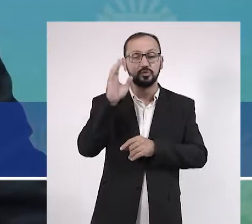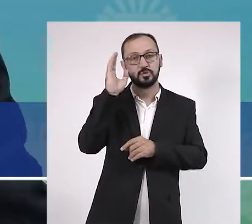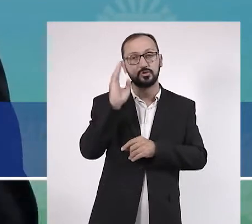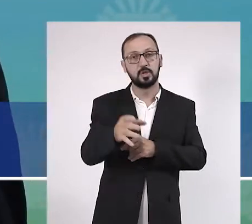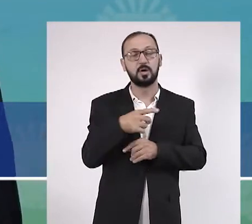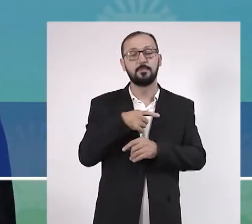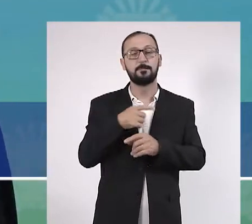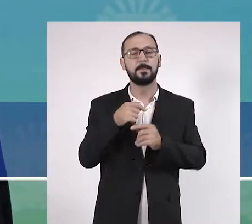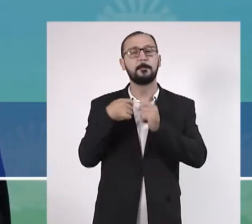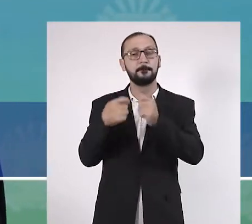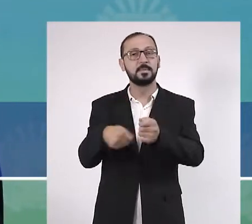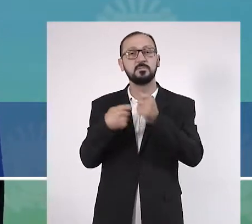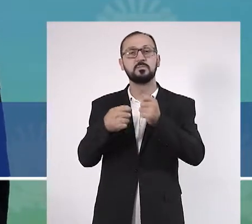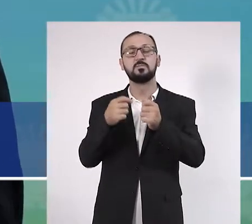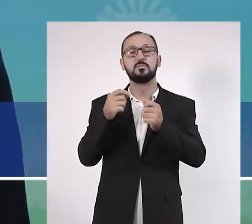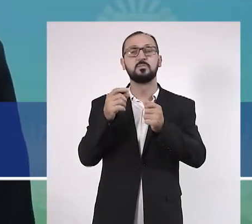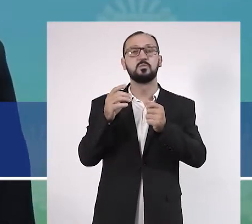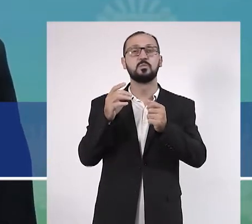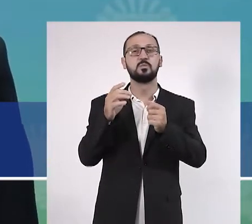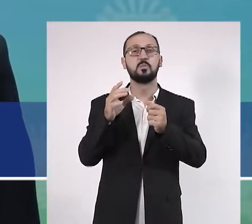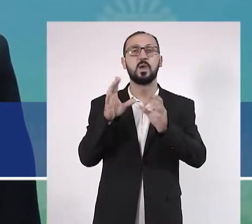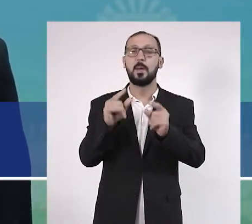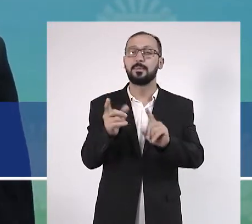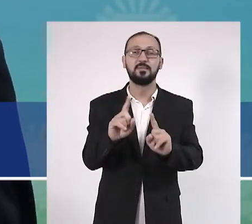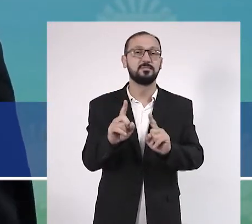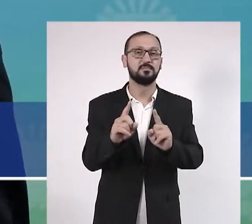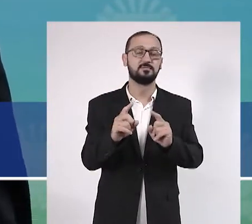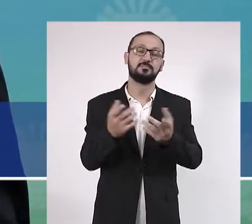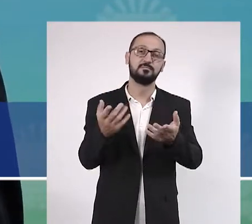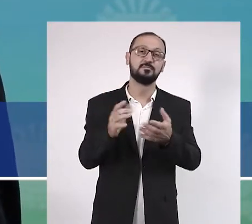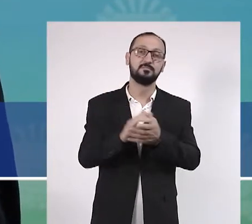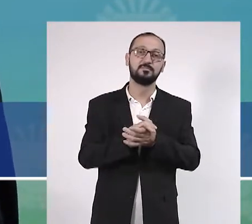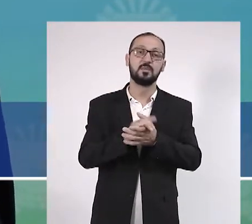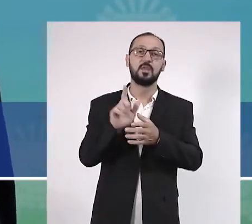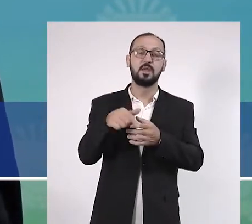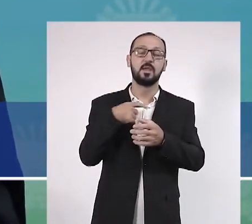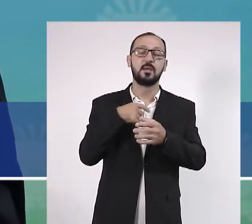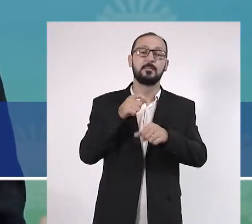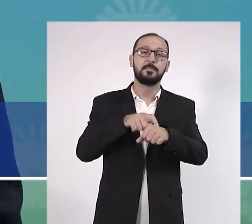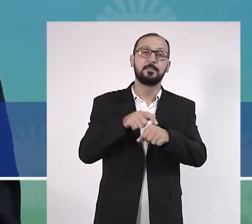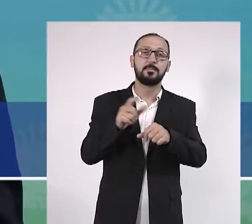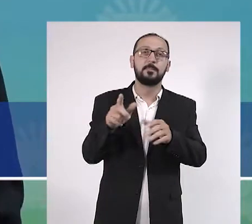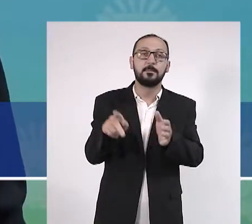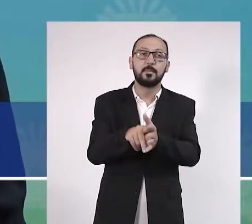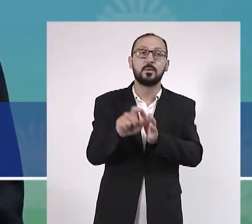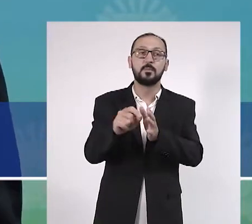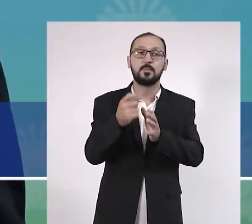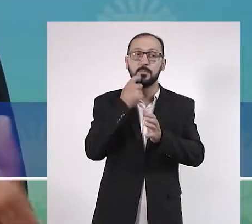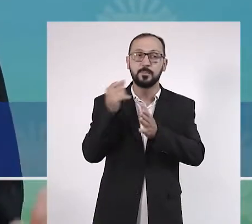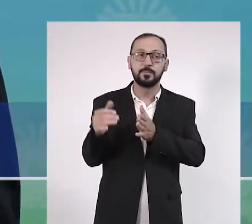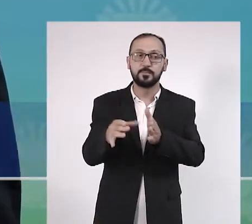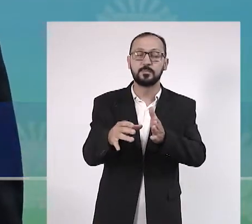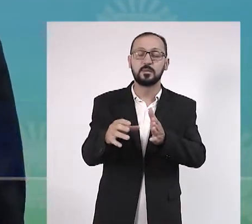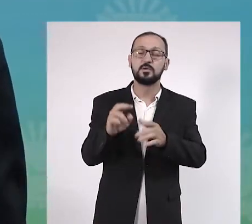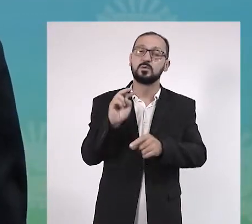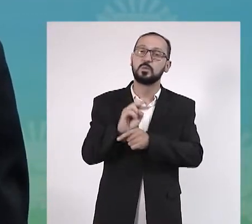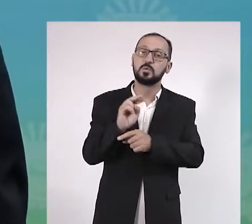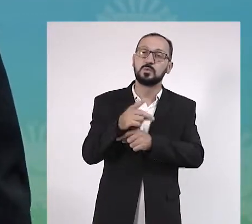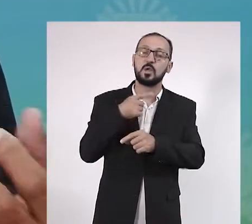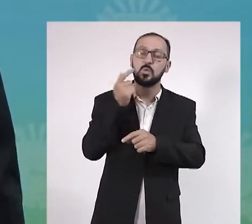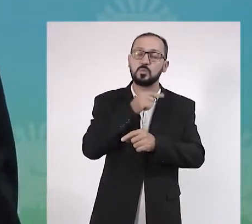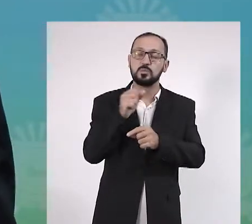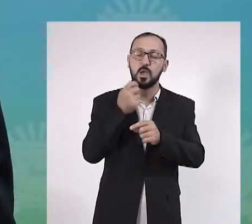vez. Pescando não se acaba com peixe. O período da Piracema é justamente para que os peixes que estão lá possam procriar,